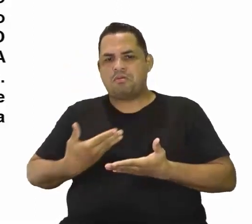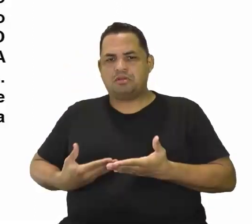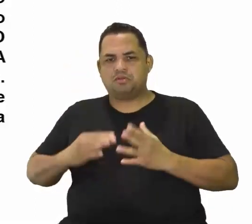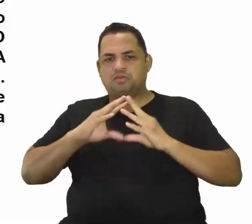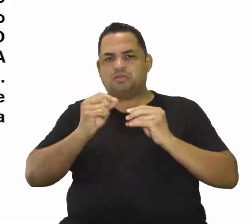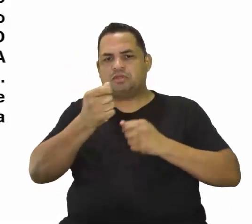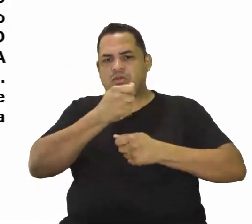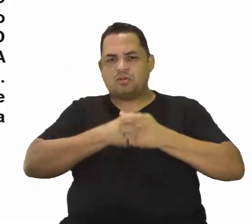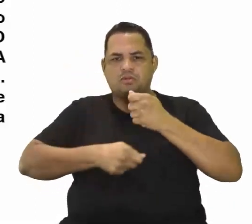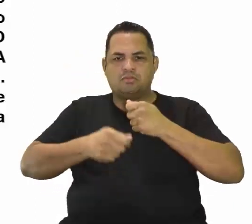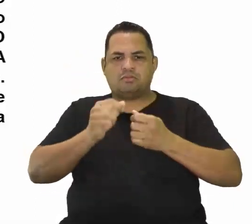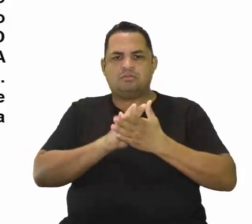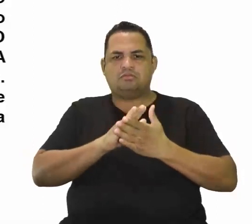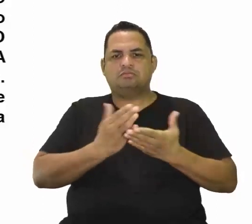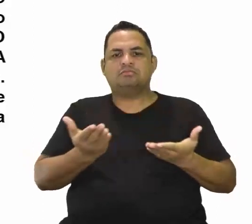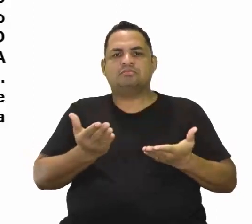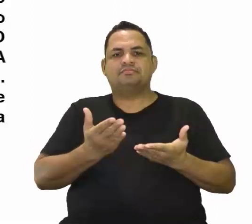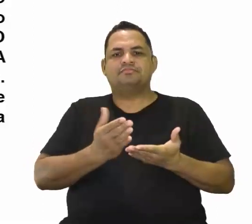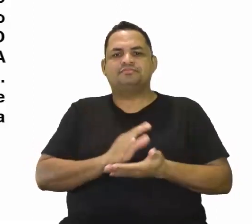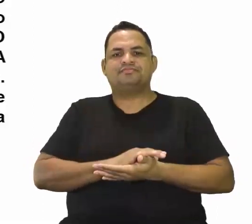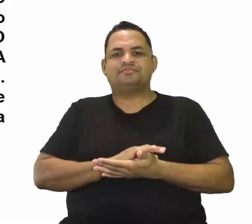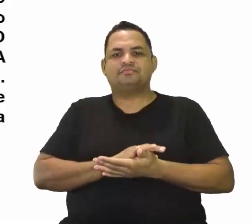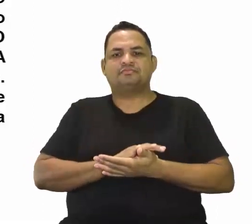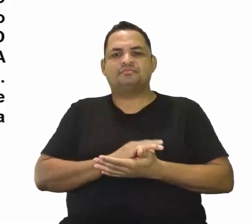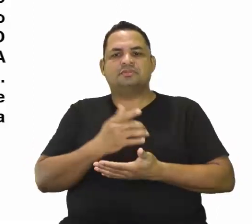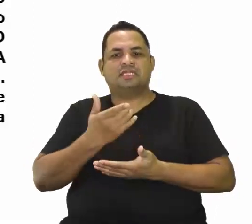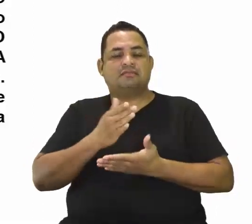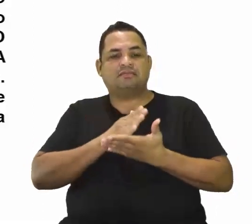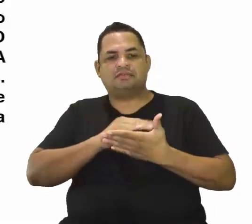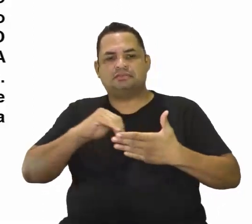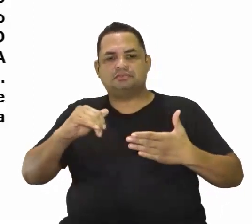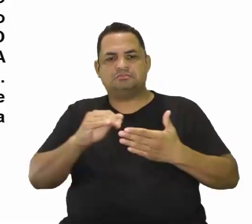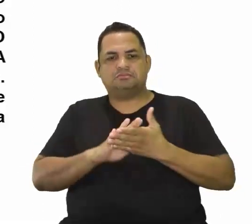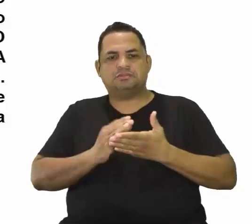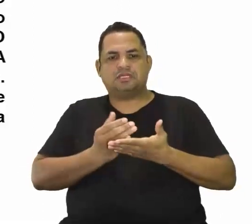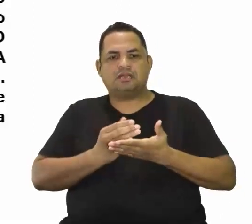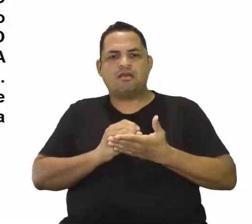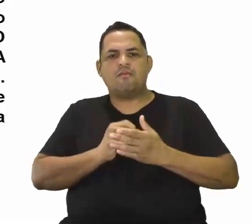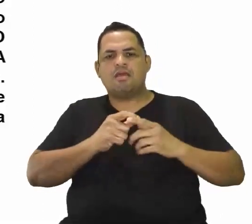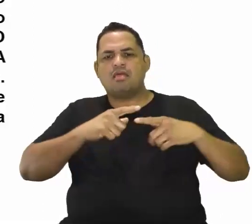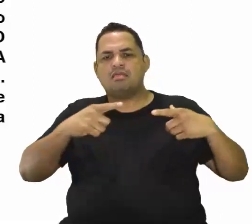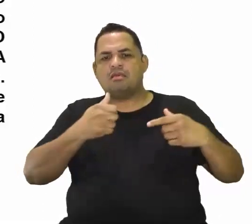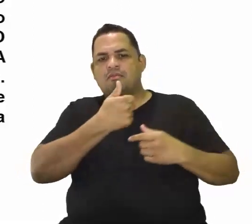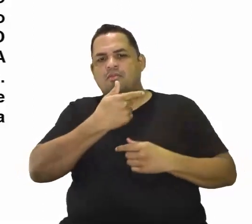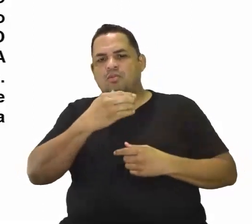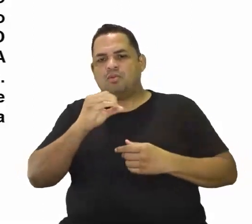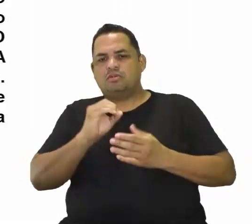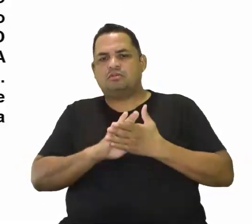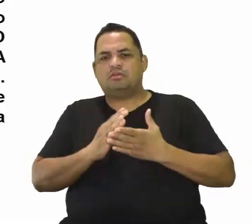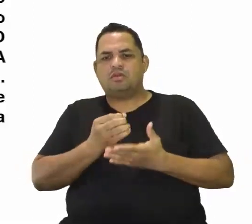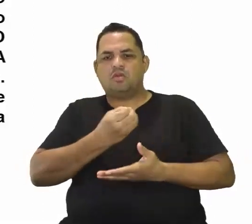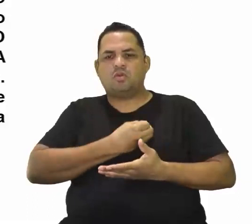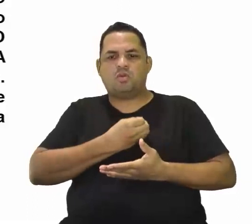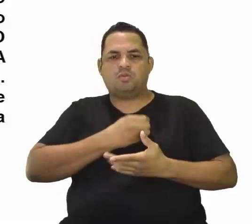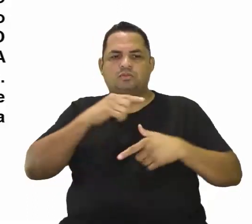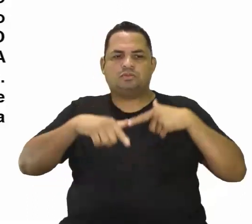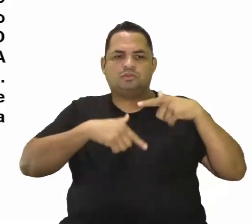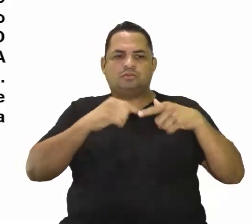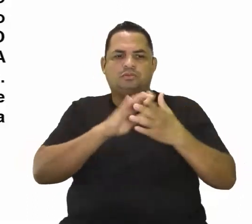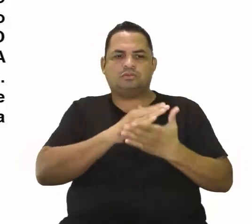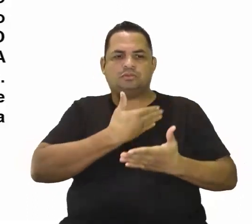nação. Afastamos-la, pois não queremos multiplicar por 10 o número dos funcionários do